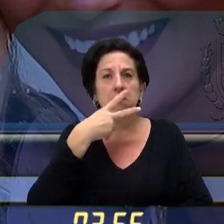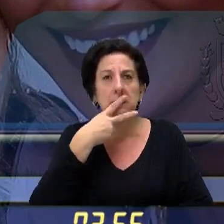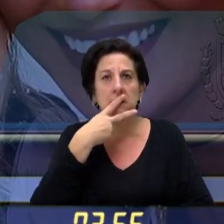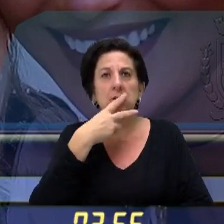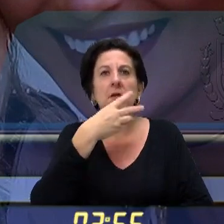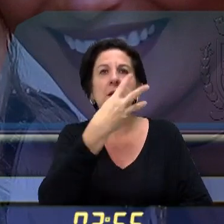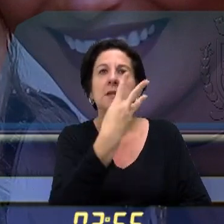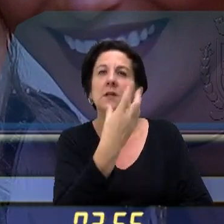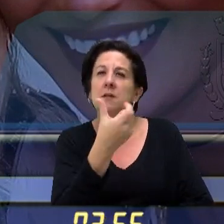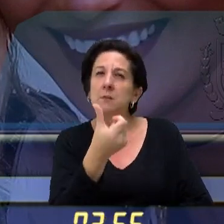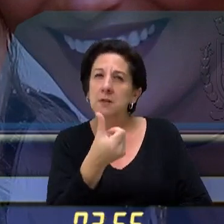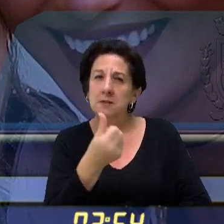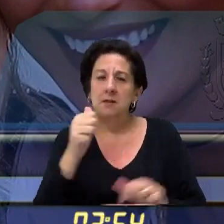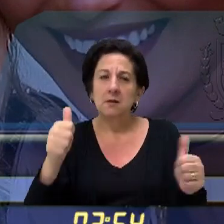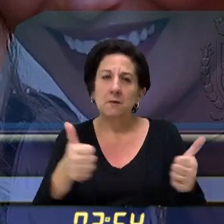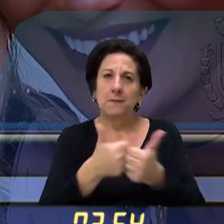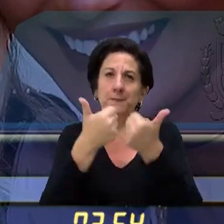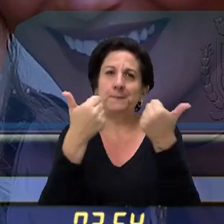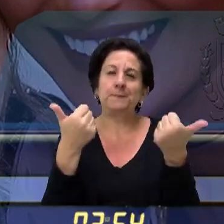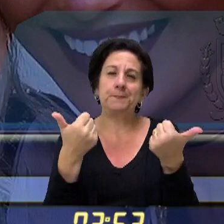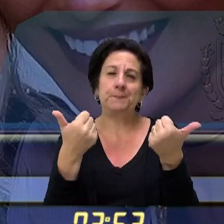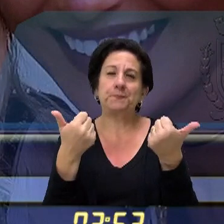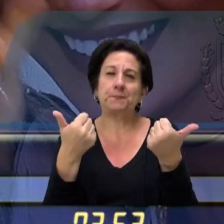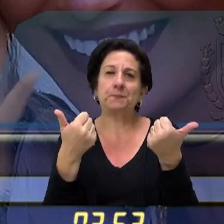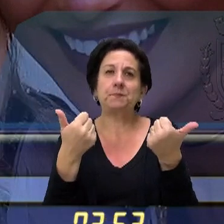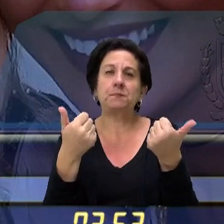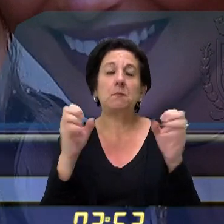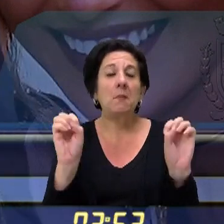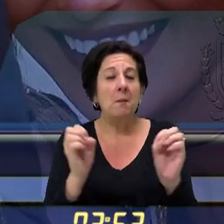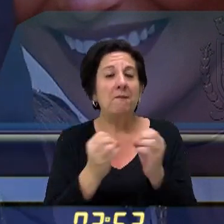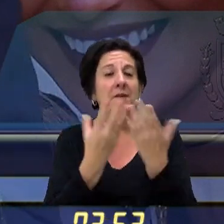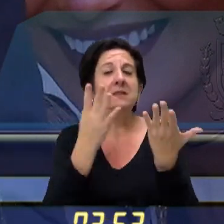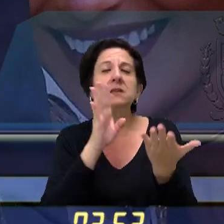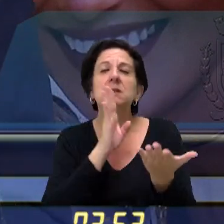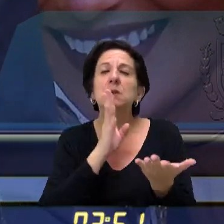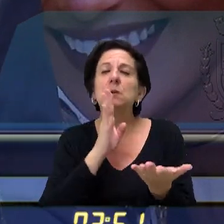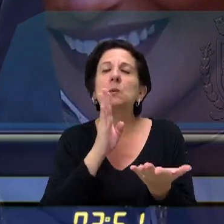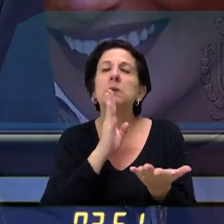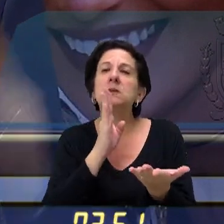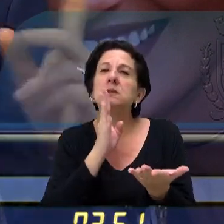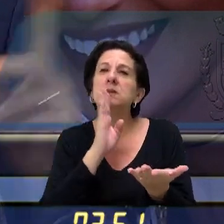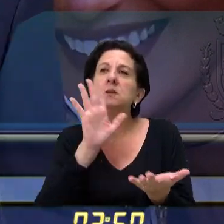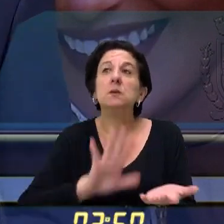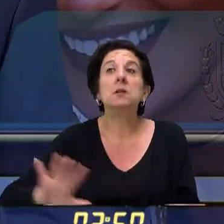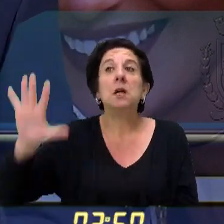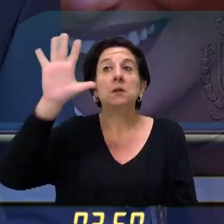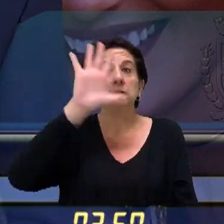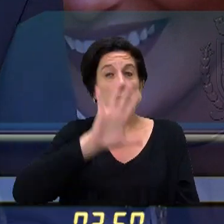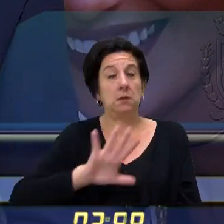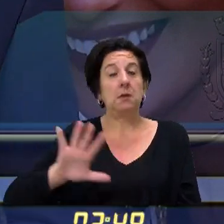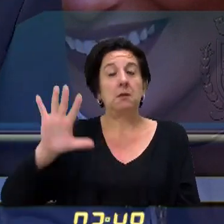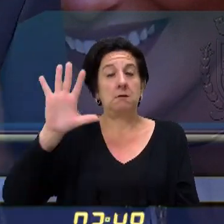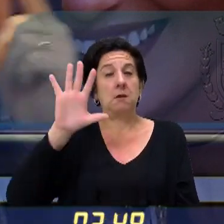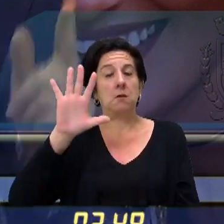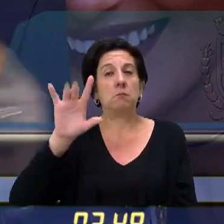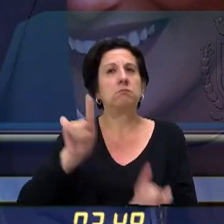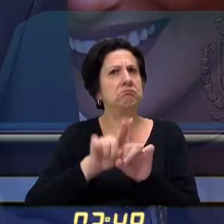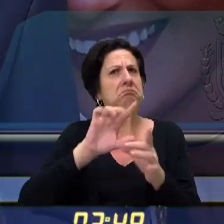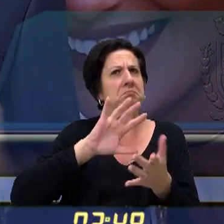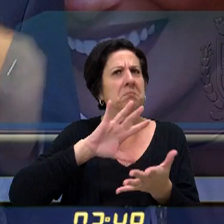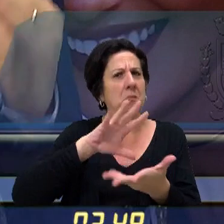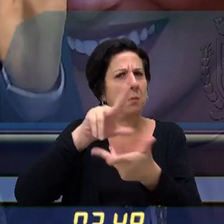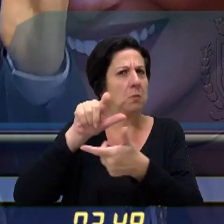na 36ª Oktoberfest, um evento conhecido nacionalmente, para não dizer mundialmente,